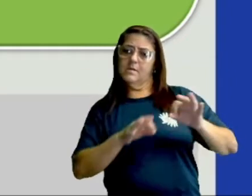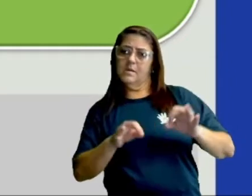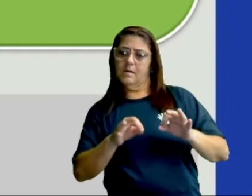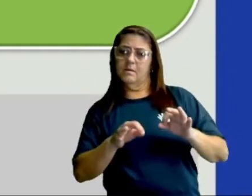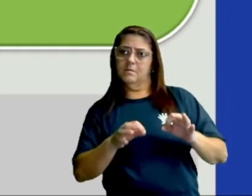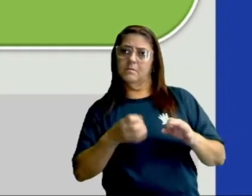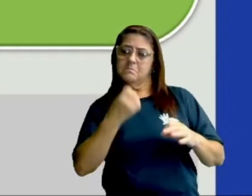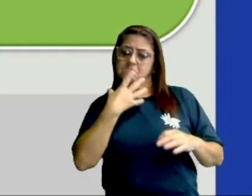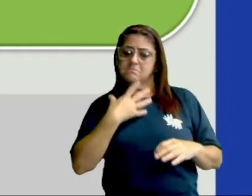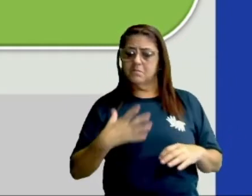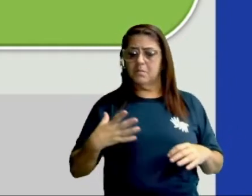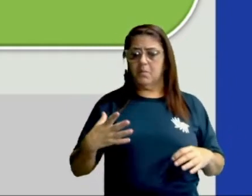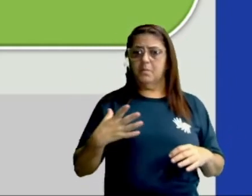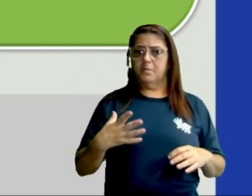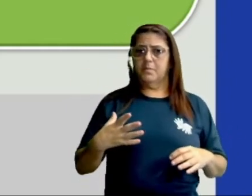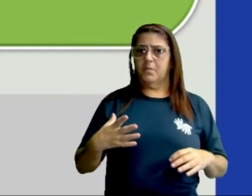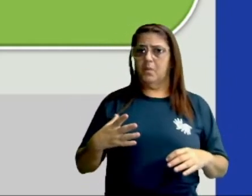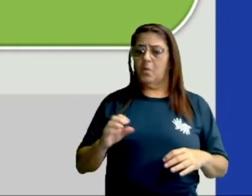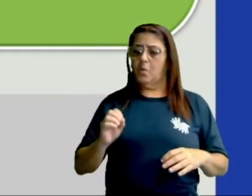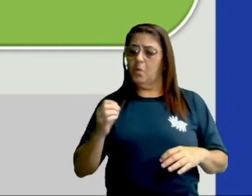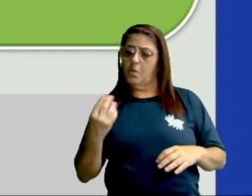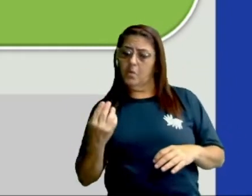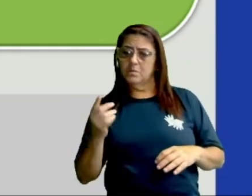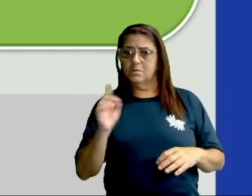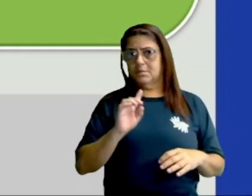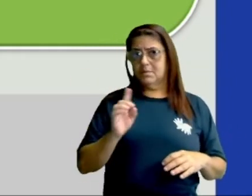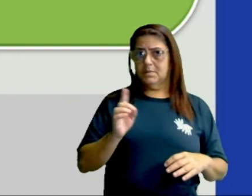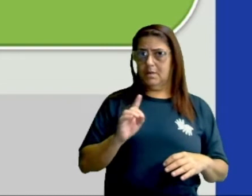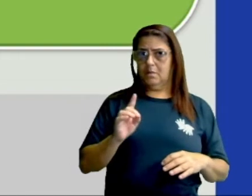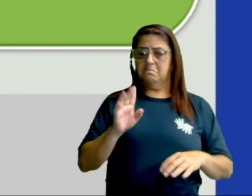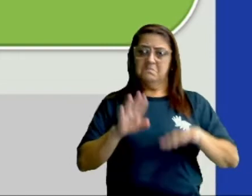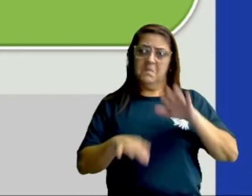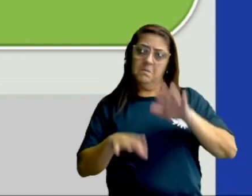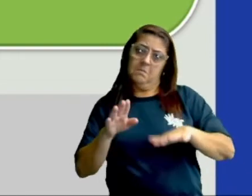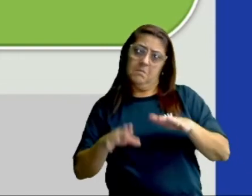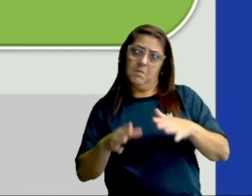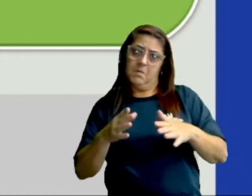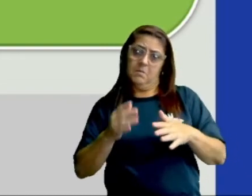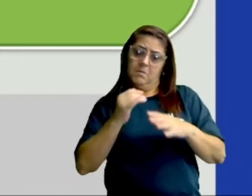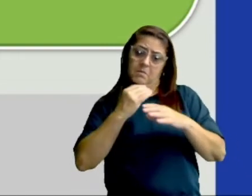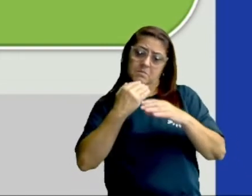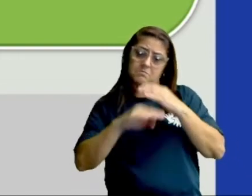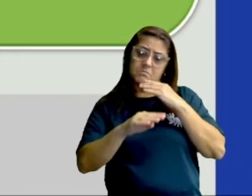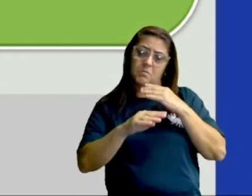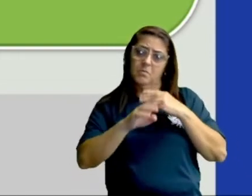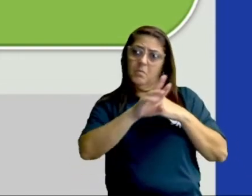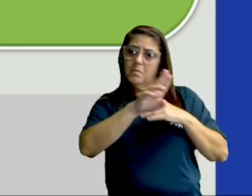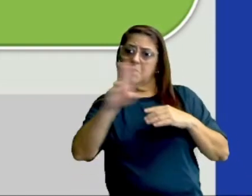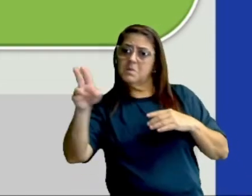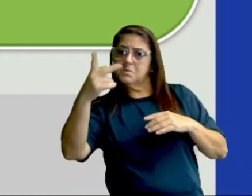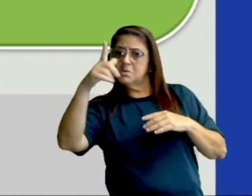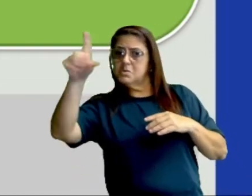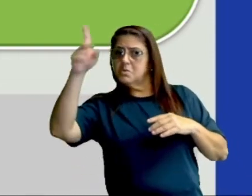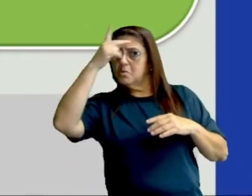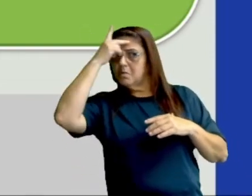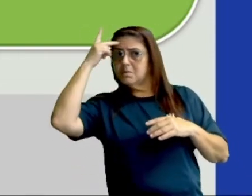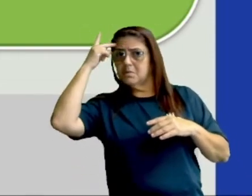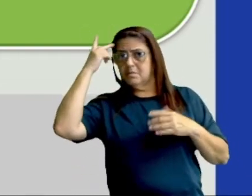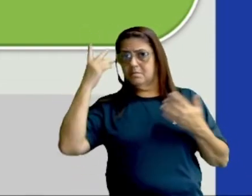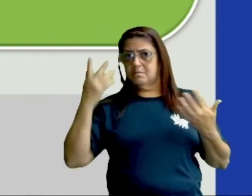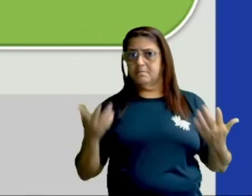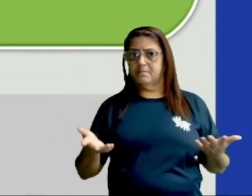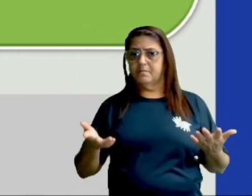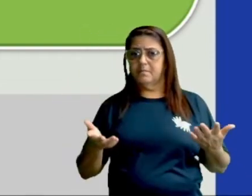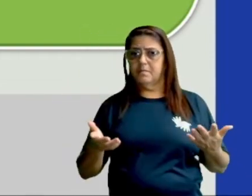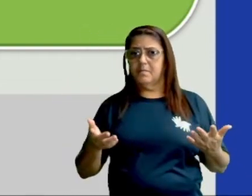bem elaborado, ou não, vai depender para quem você manda. Também é muito popular, então o e-mail é